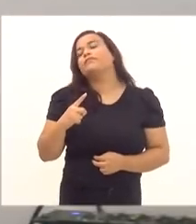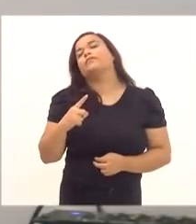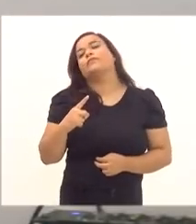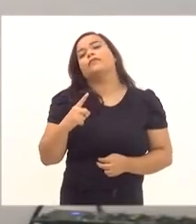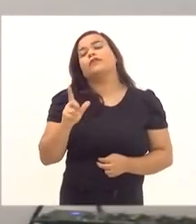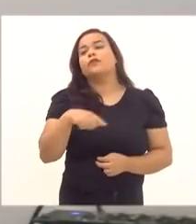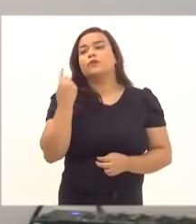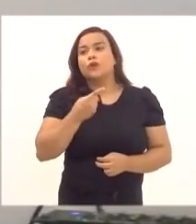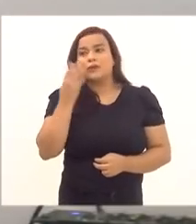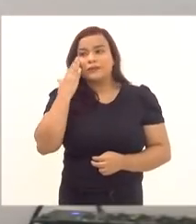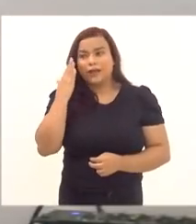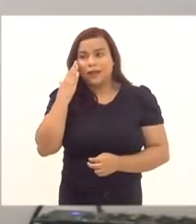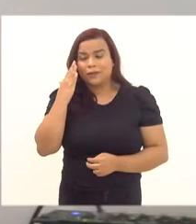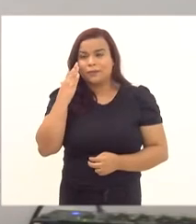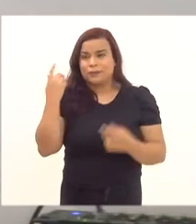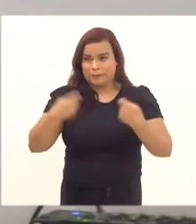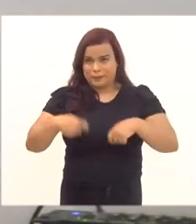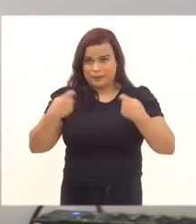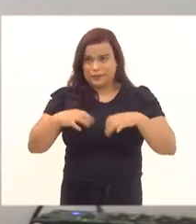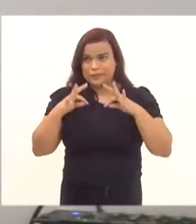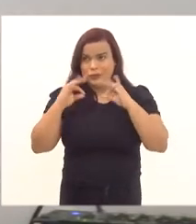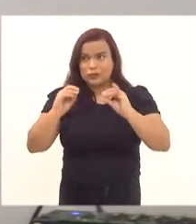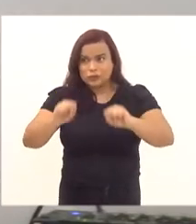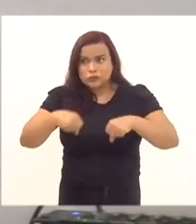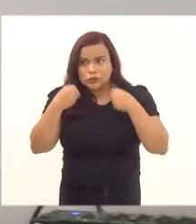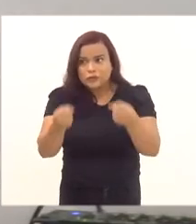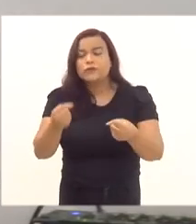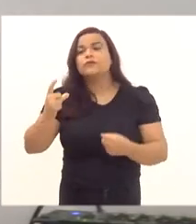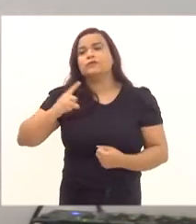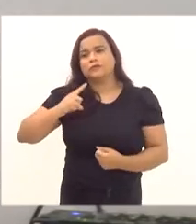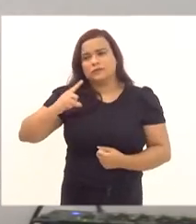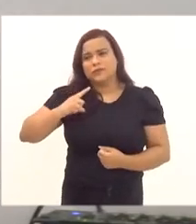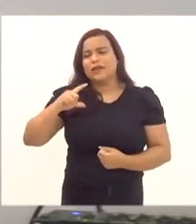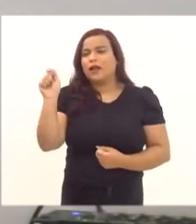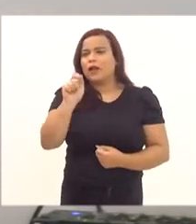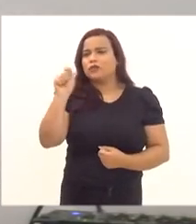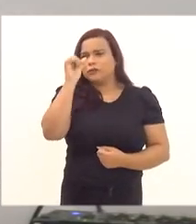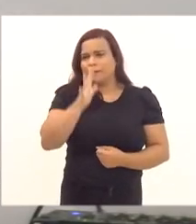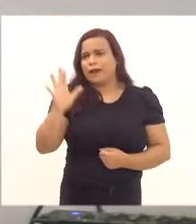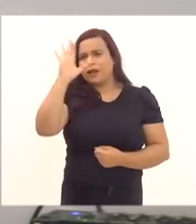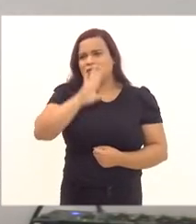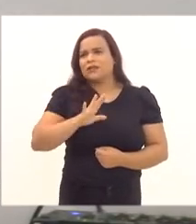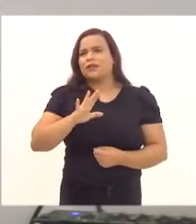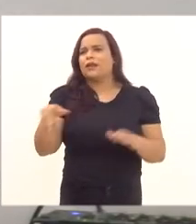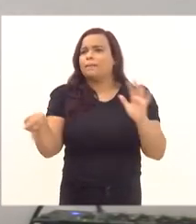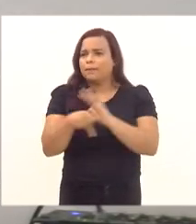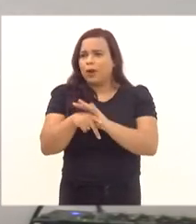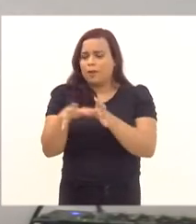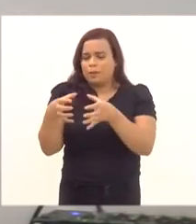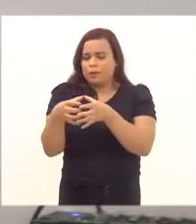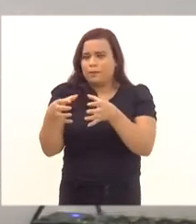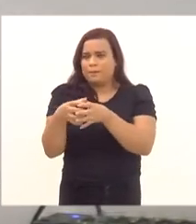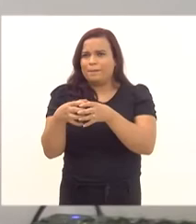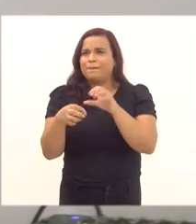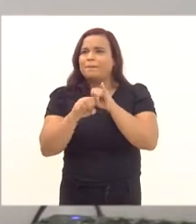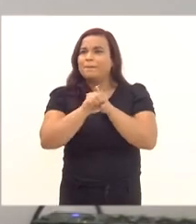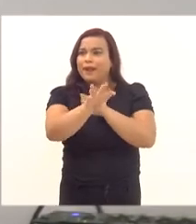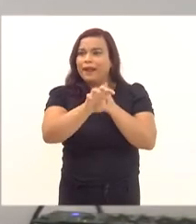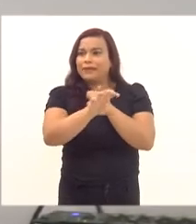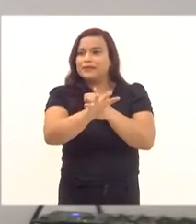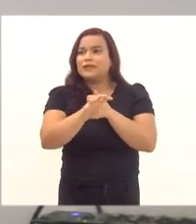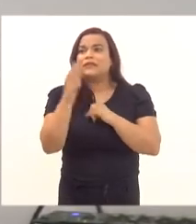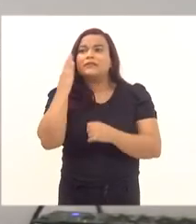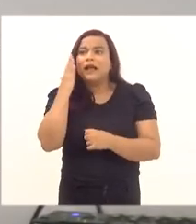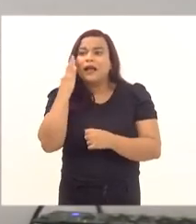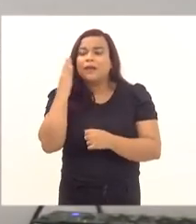qual o nosso nós de fato precisamos todos nos empenhar né Associação Brasileira de imprensa sabemos o peso o papel a importância